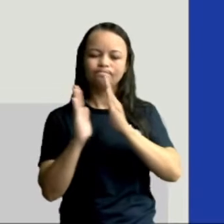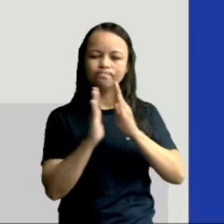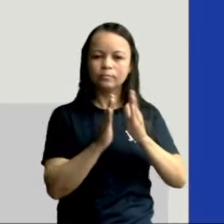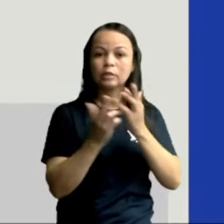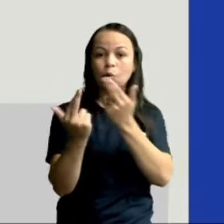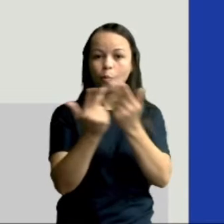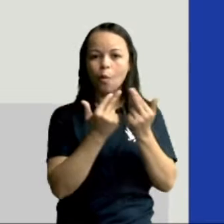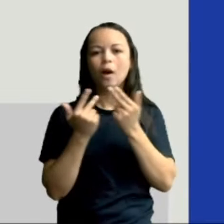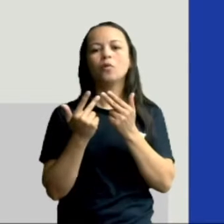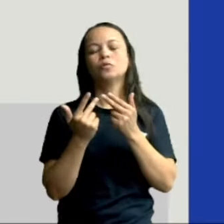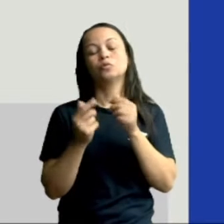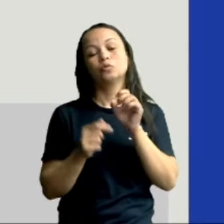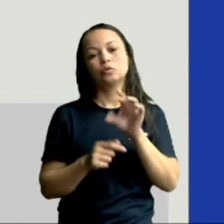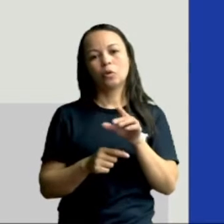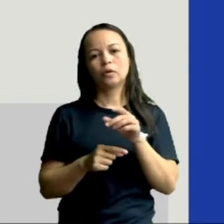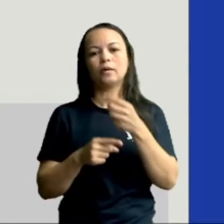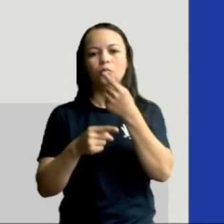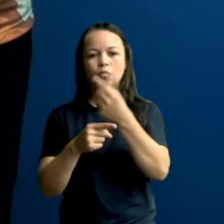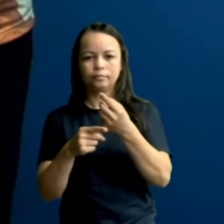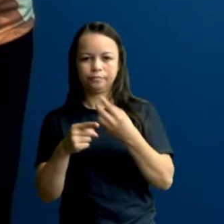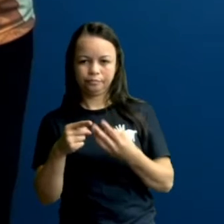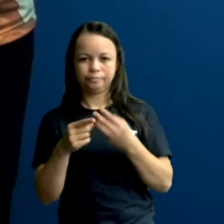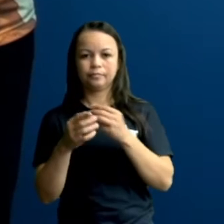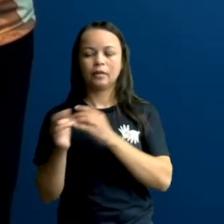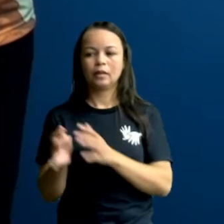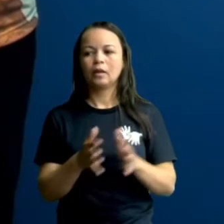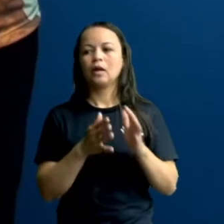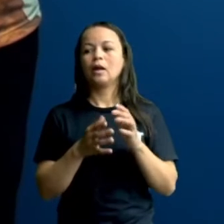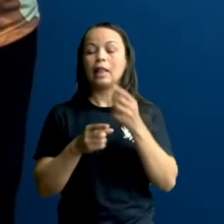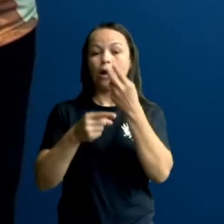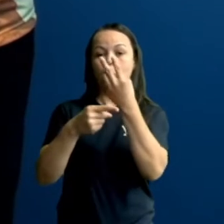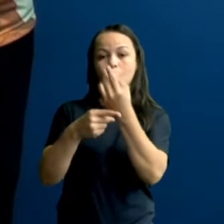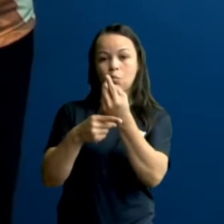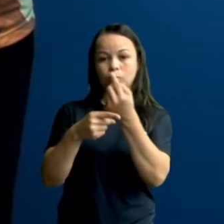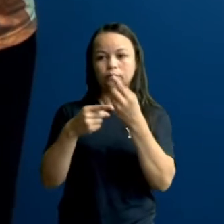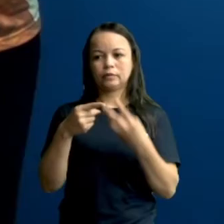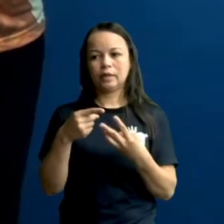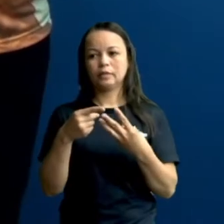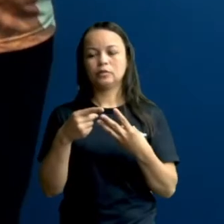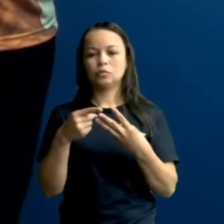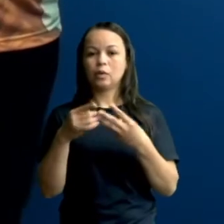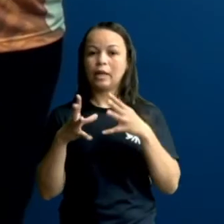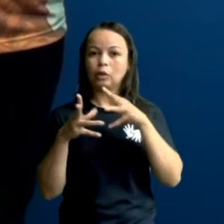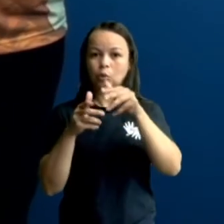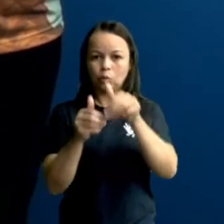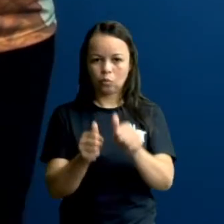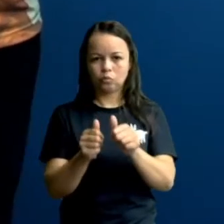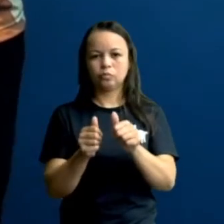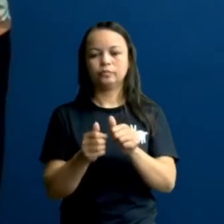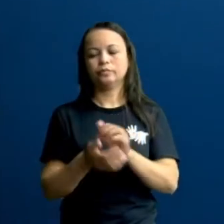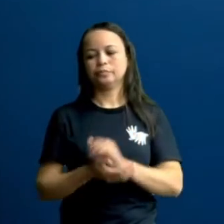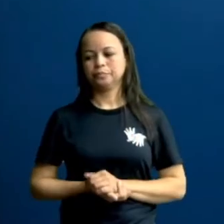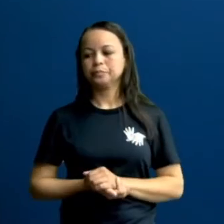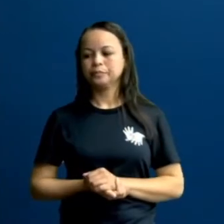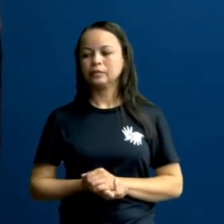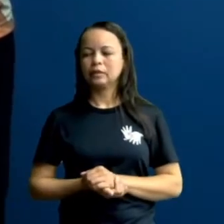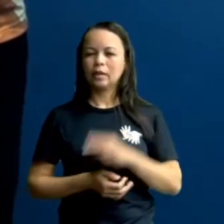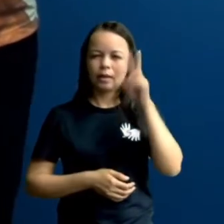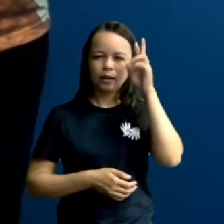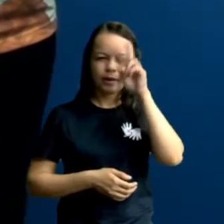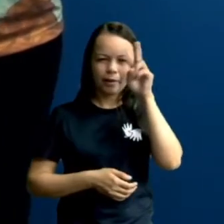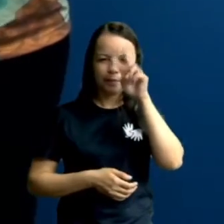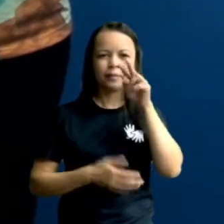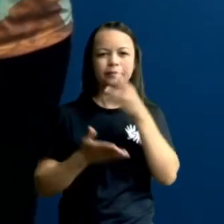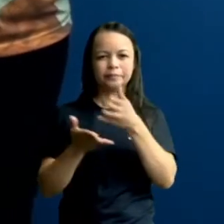cada parte é uma fração do inteiro. Então, essa fração aí, 1/3, é a fração do inteiro. Beleza? Deu para compreender e